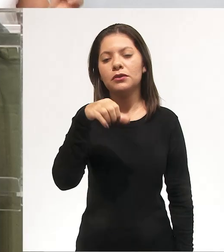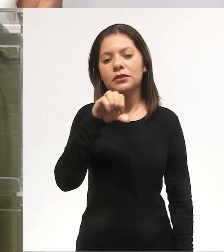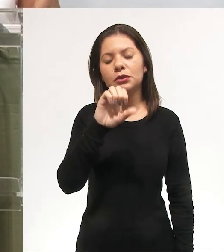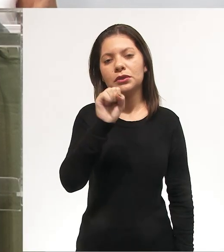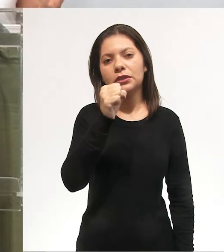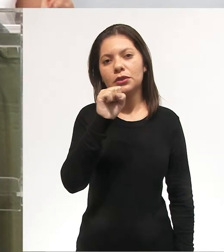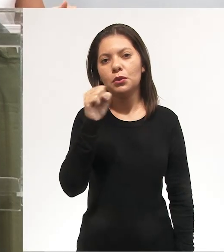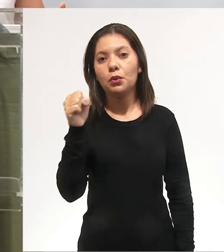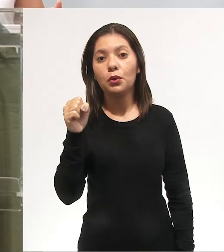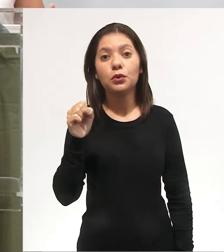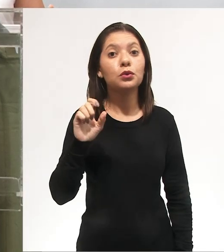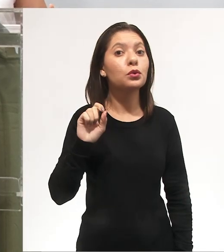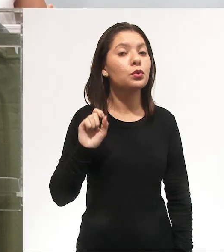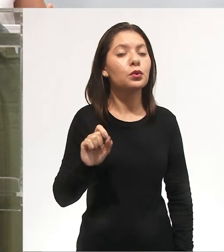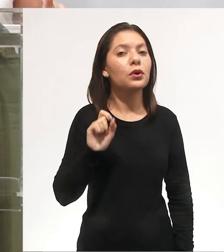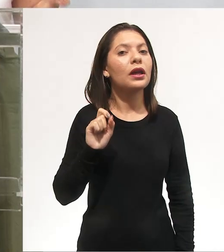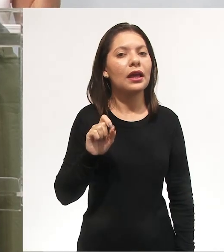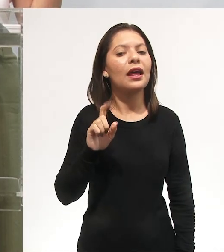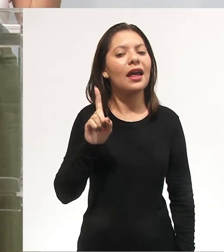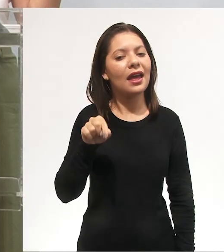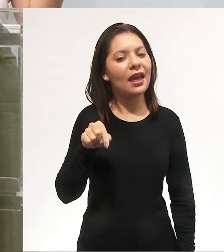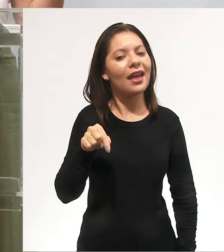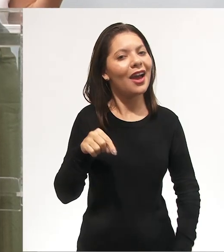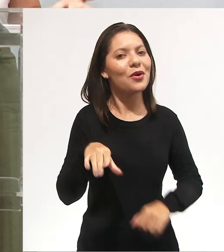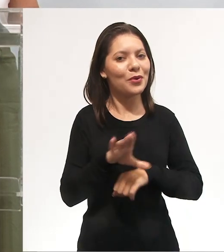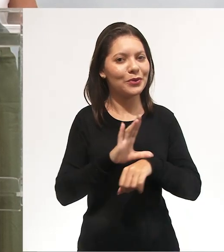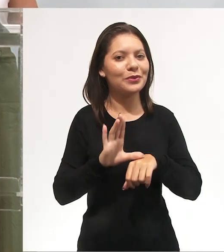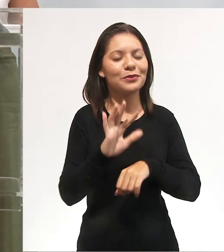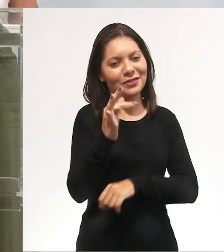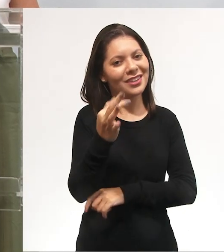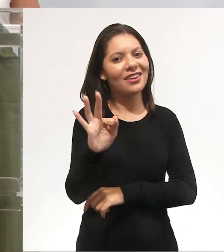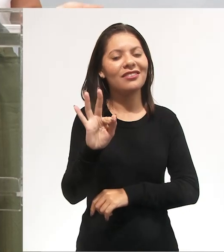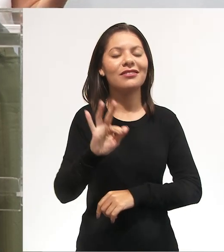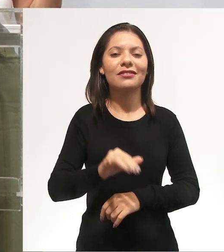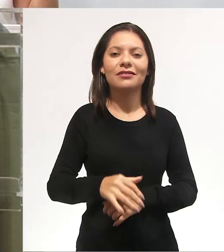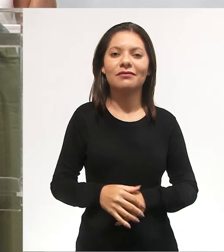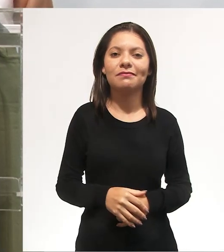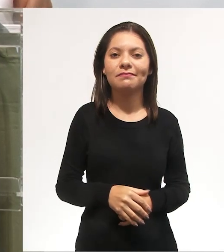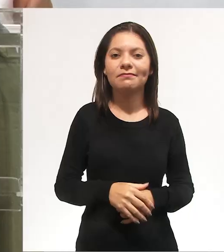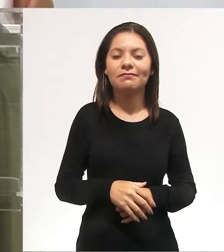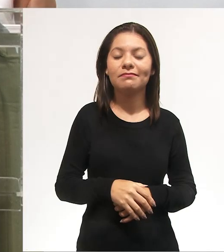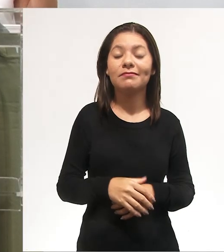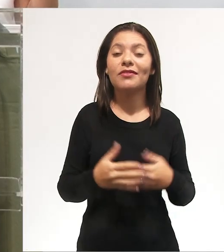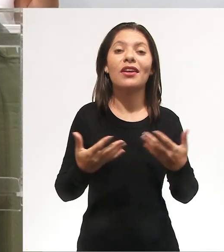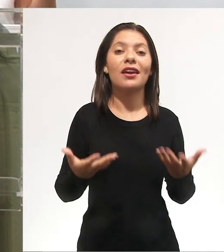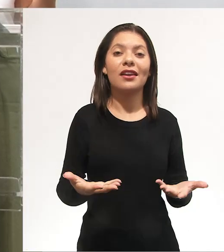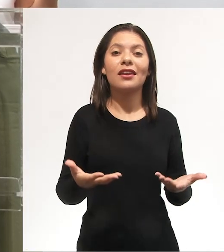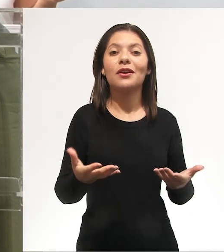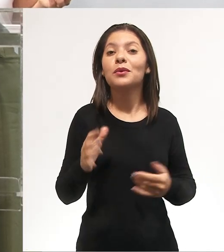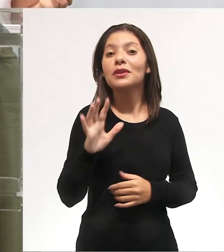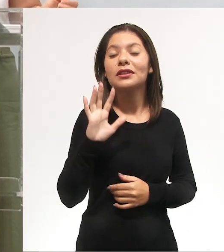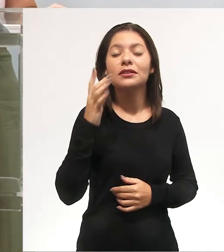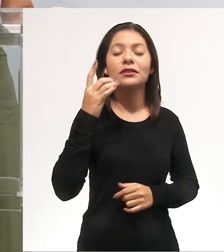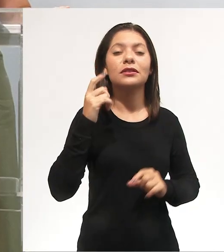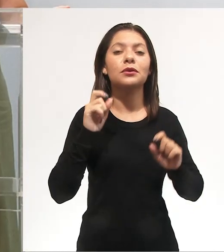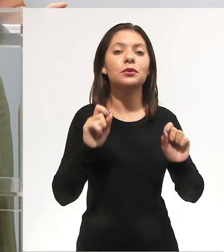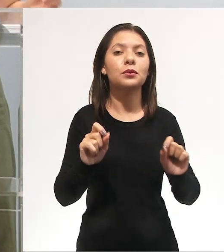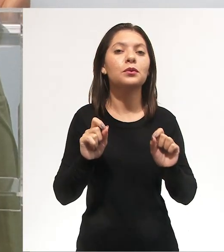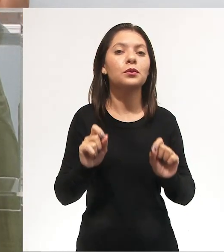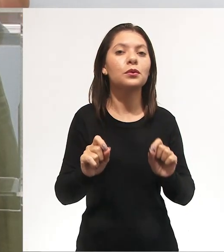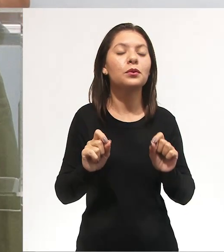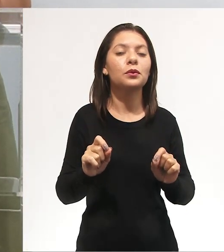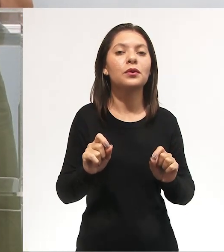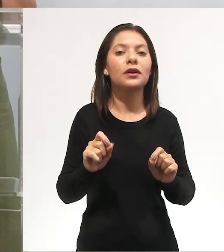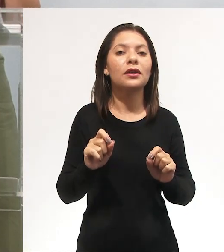nós tivemos a promulgação da Constituição, né? E com ela, nós tivemos a